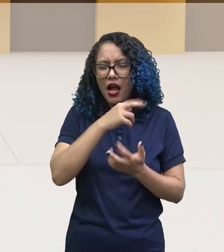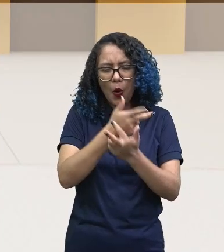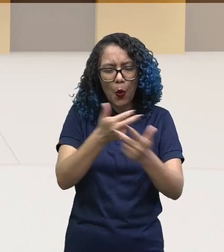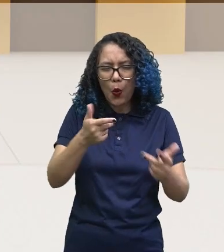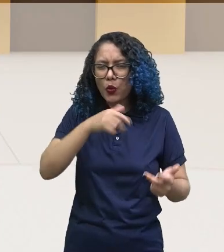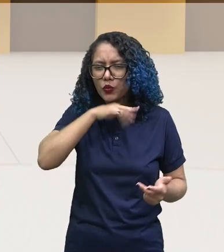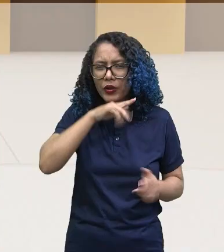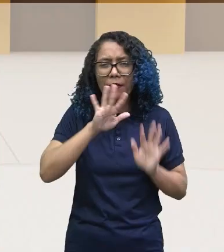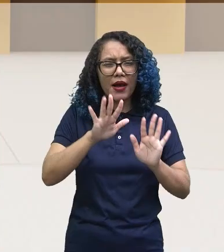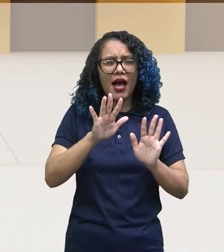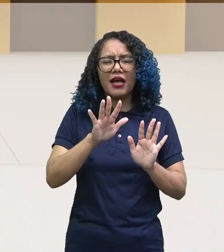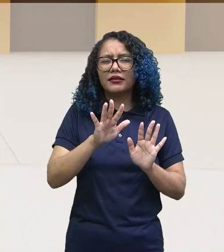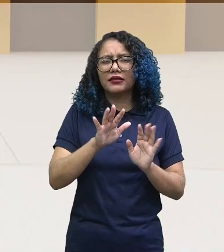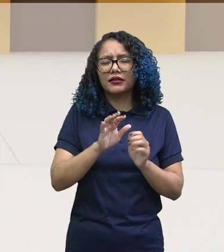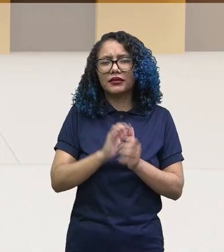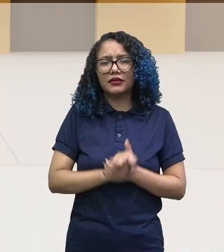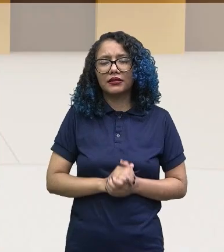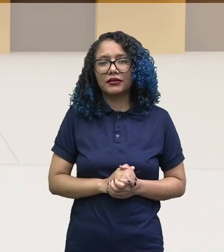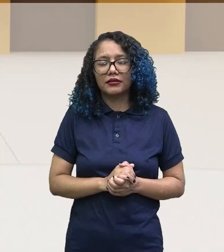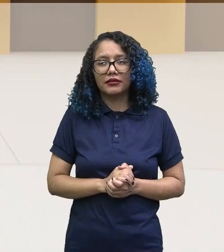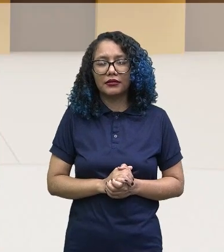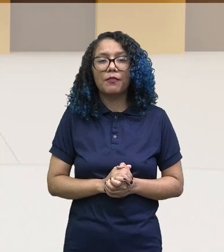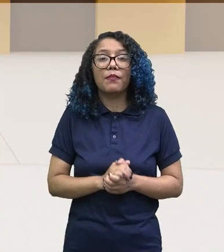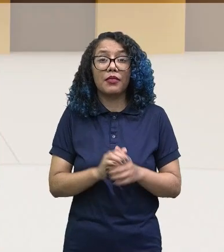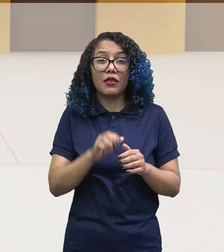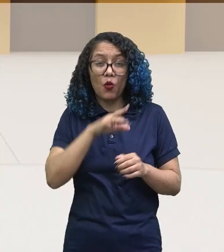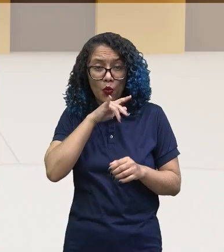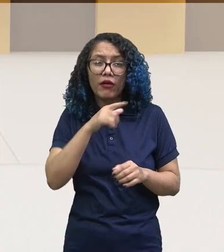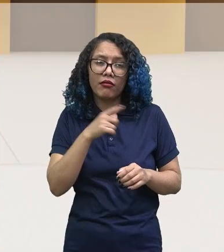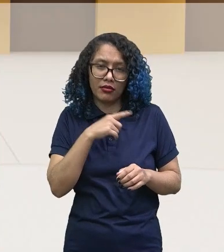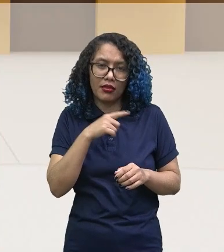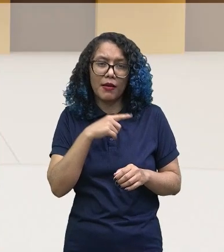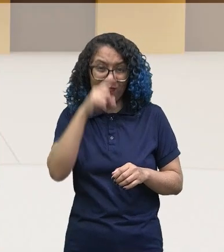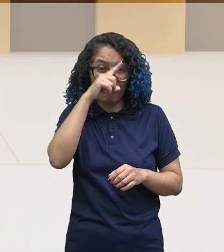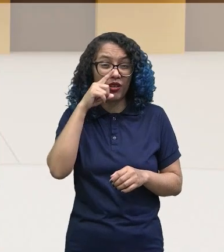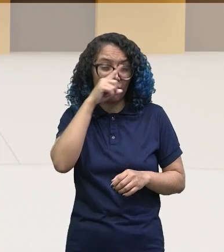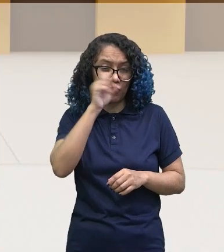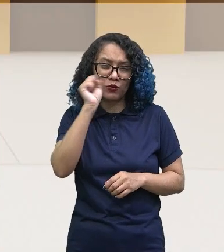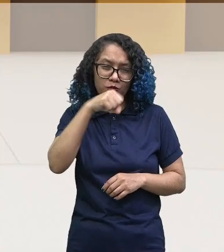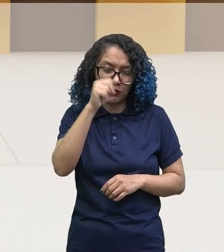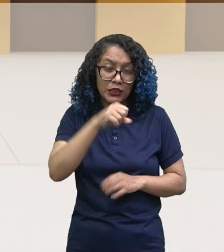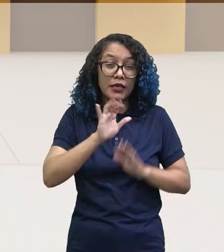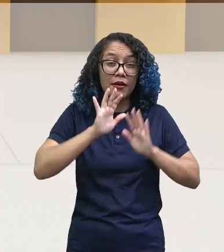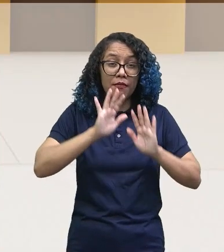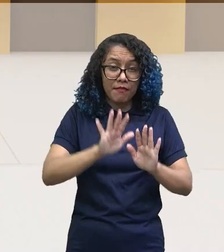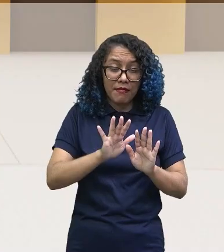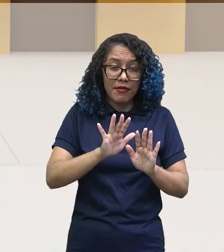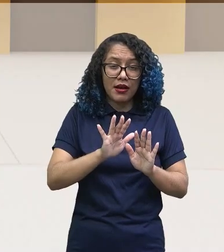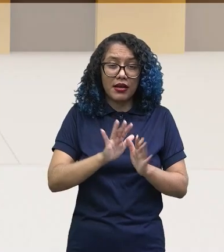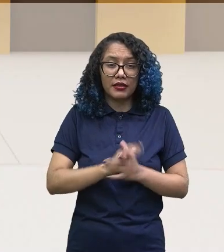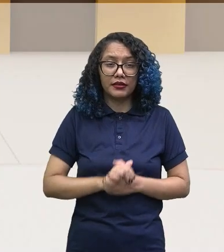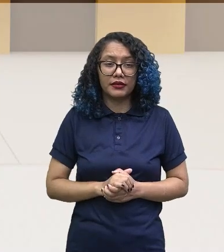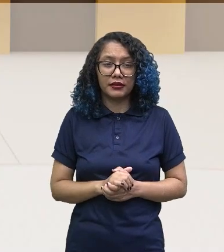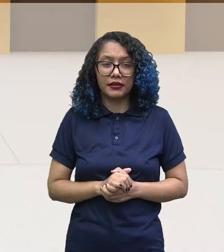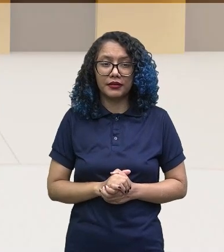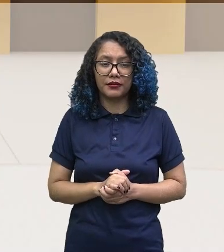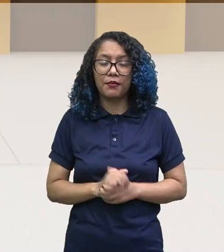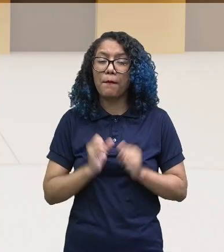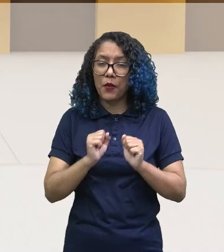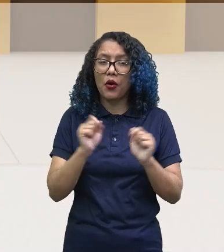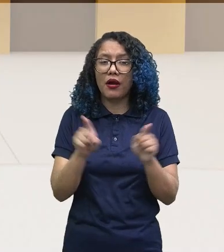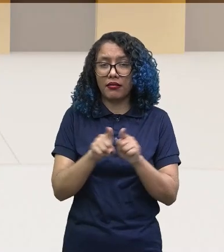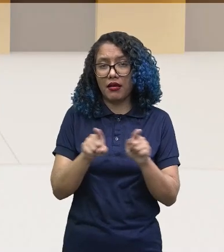gente percebe que também tem esse lado ruim, que é perigoso, mas também, não é, Yara? Sim. Pode